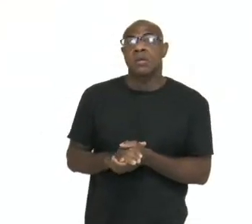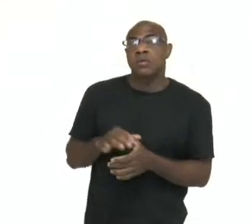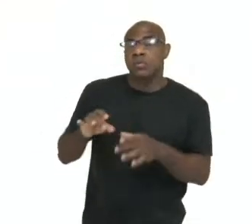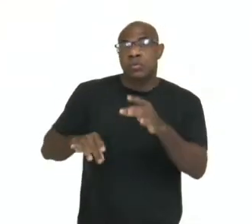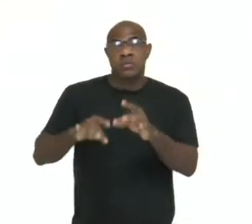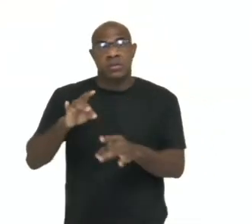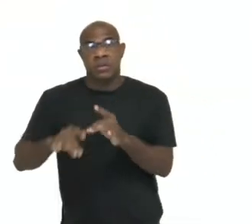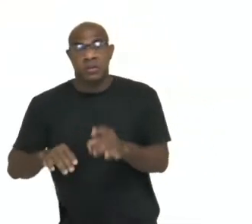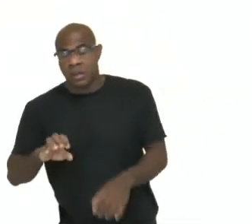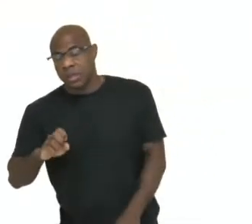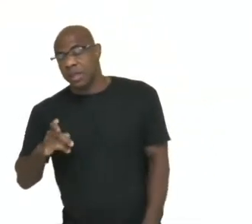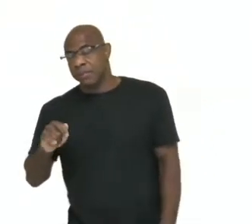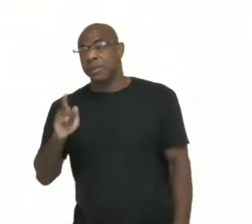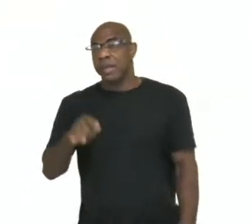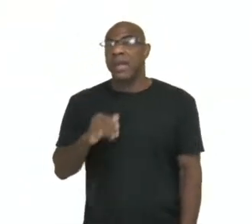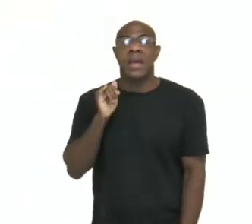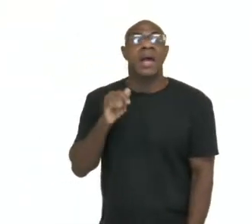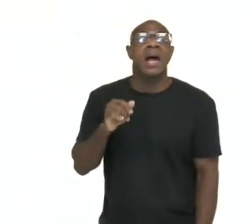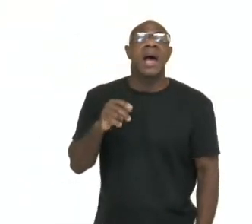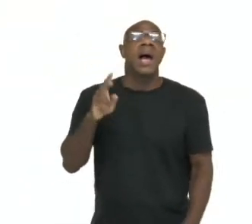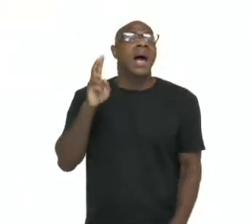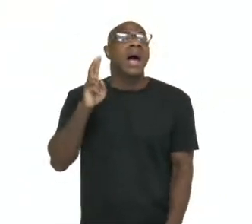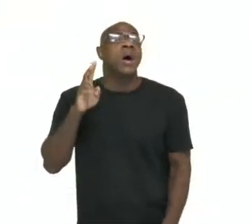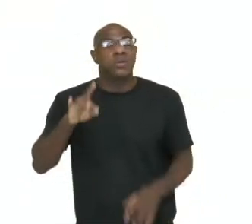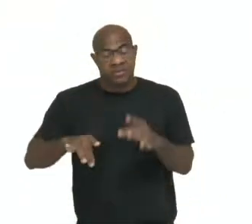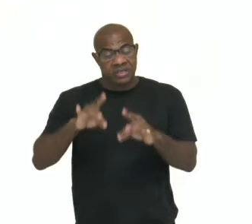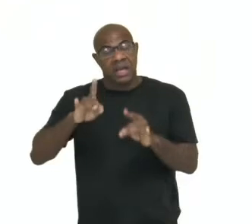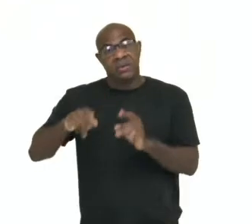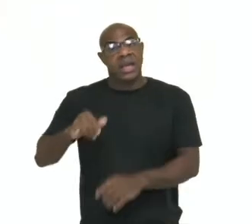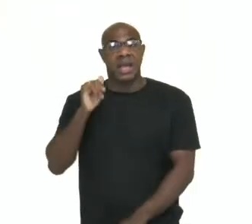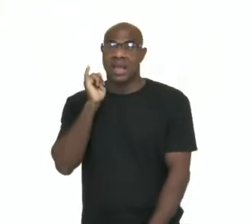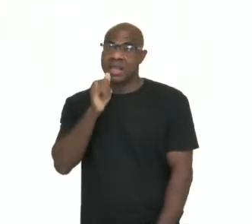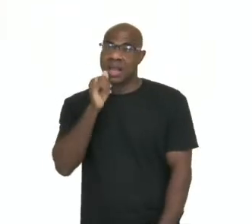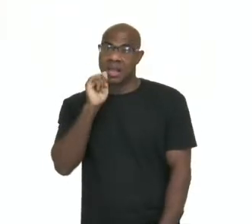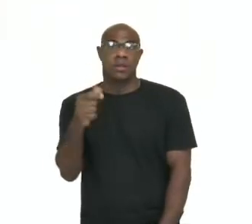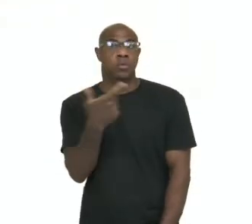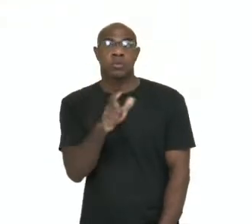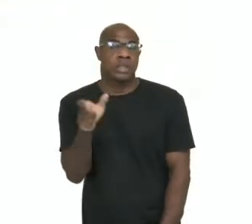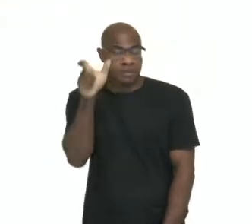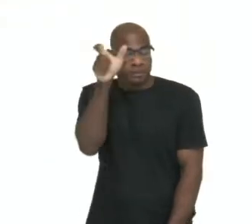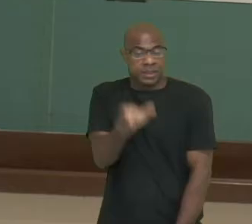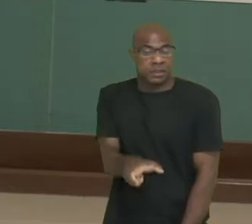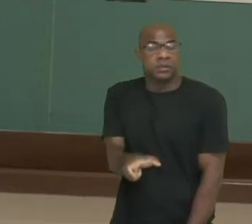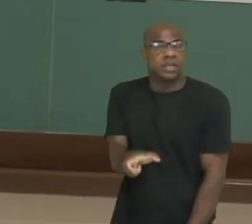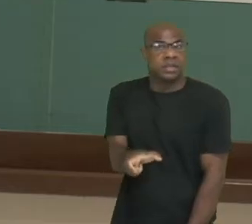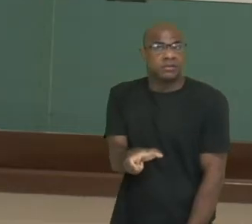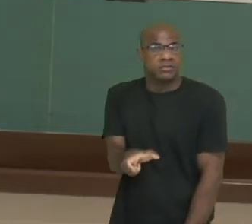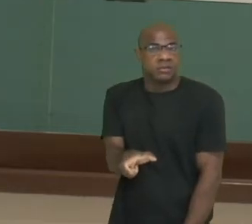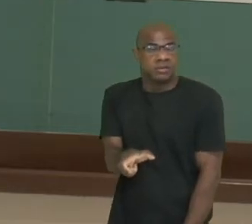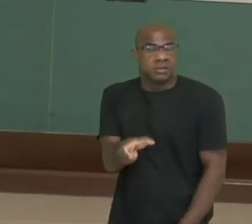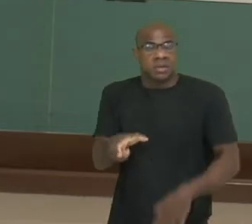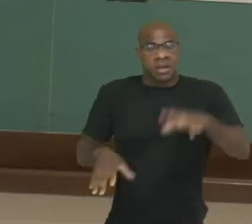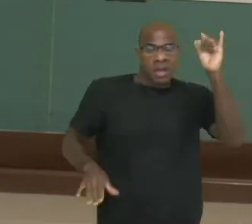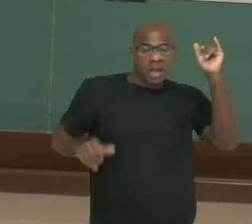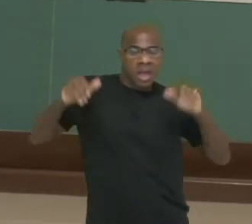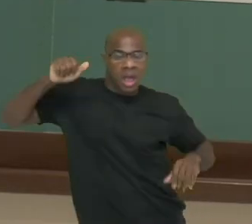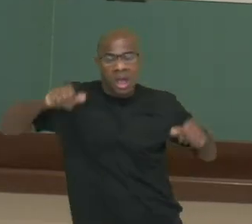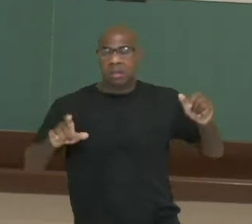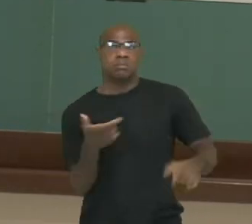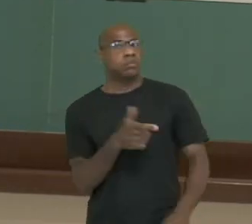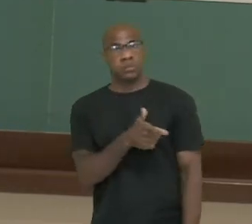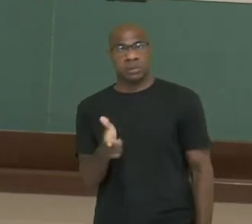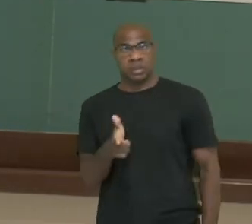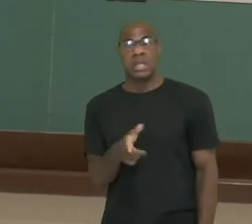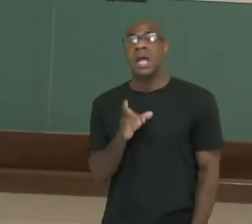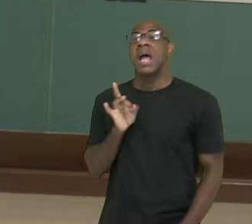ao invés de ser dramatizada, ao invés de ter ali a personagem com a sua, né, com a sua emoção, ela vai ser